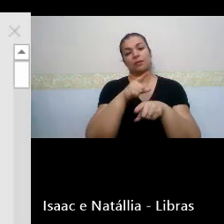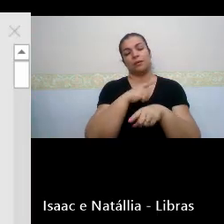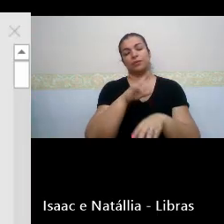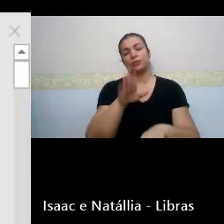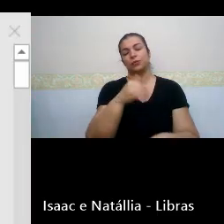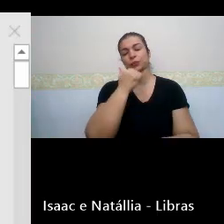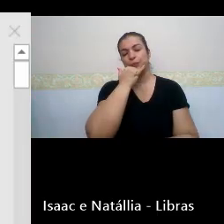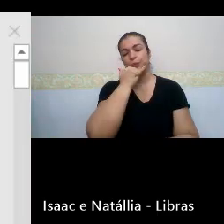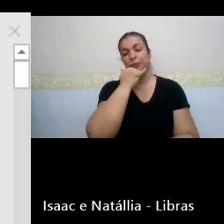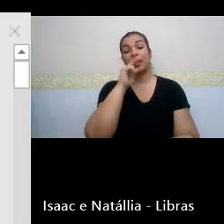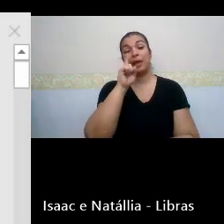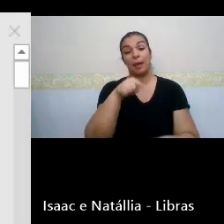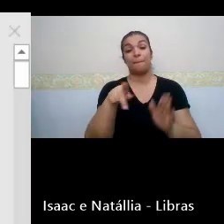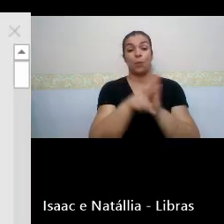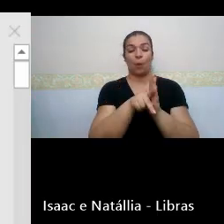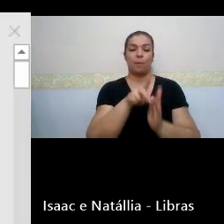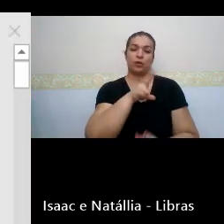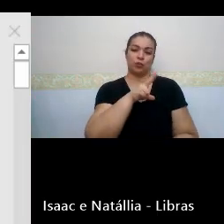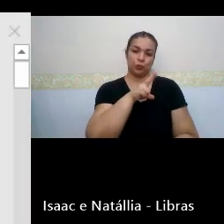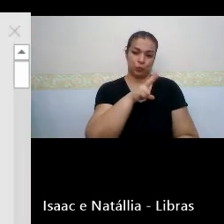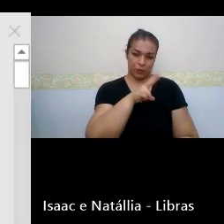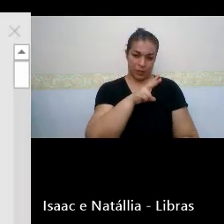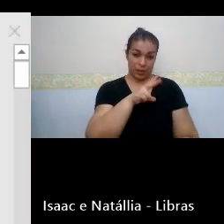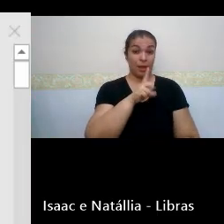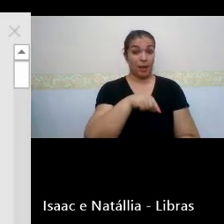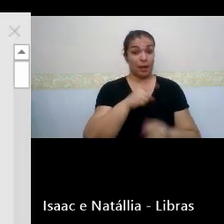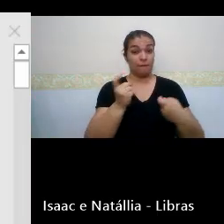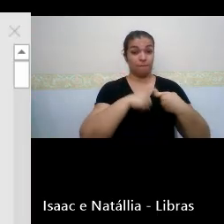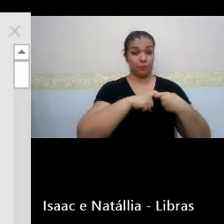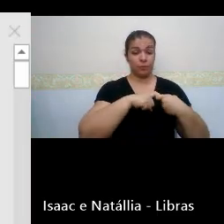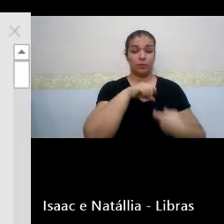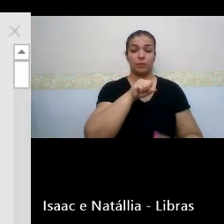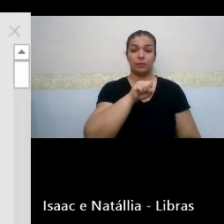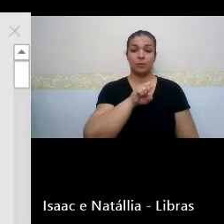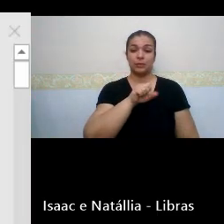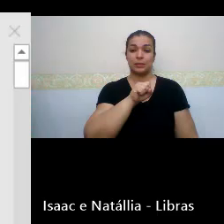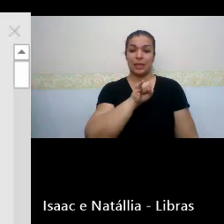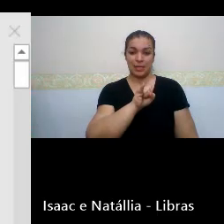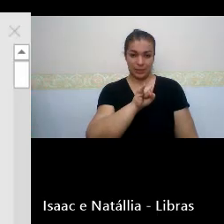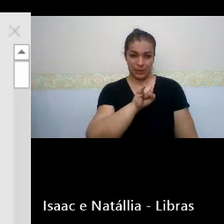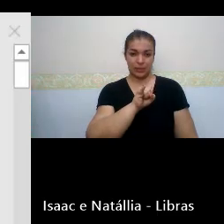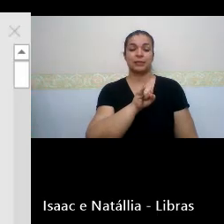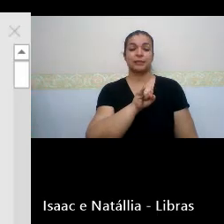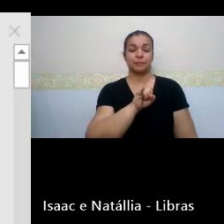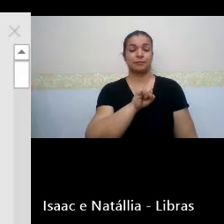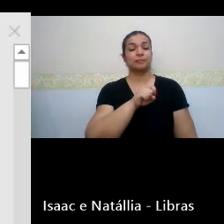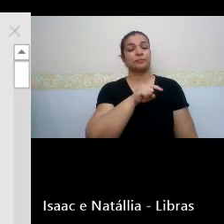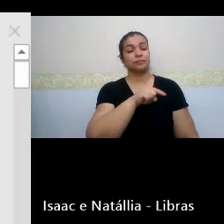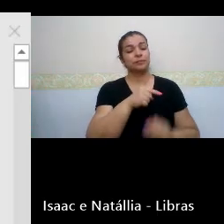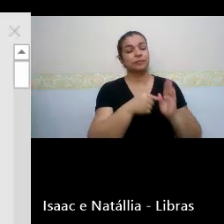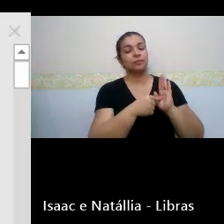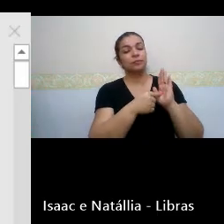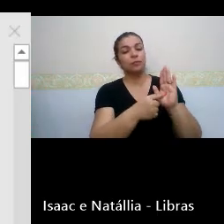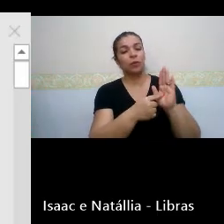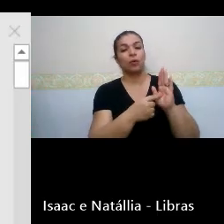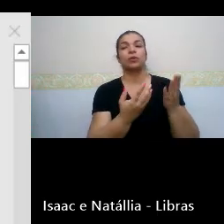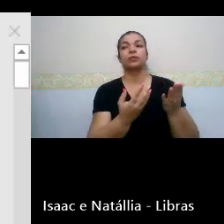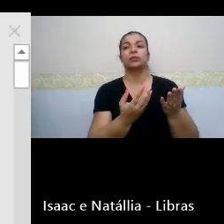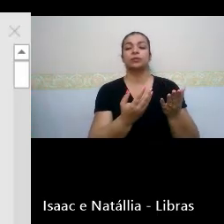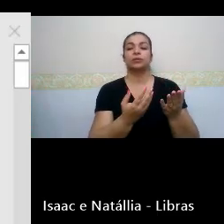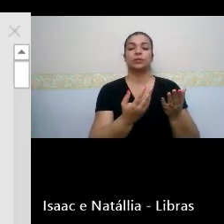de iniciativa privada, ele pertence ao SESI, e ele mostra a respeito de